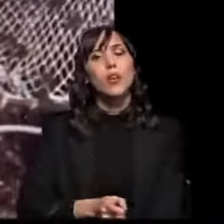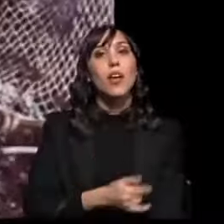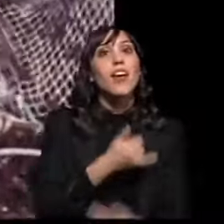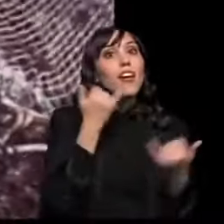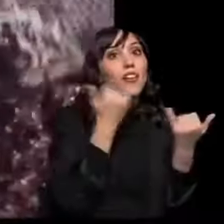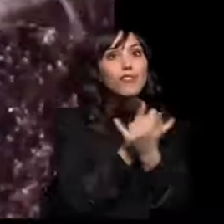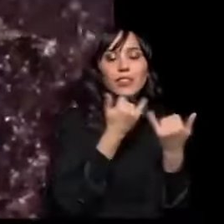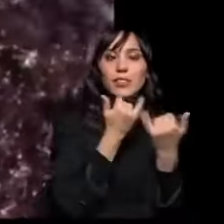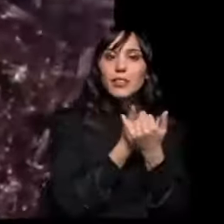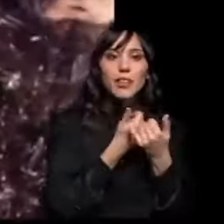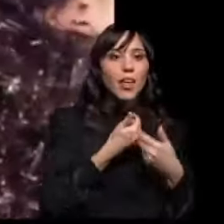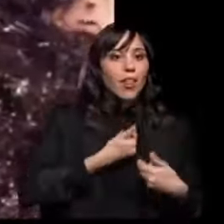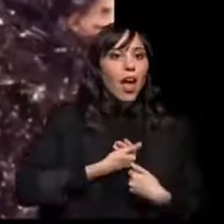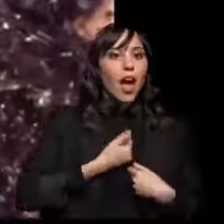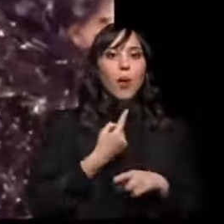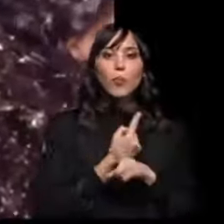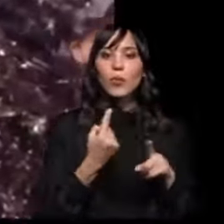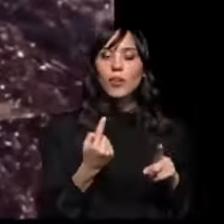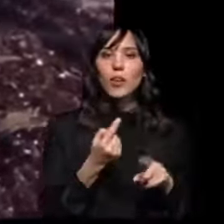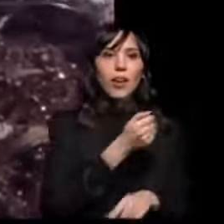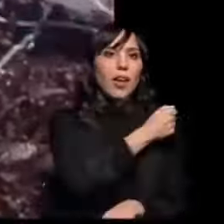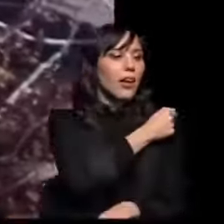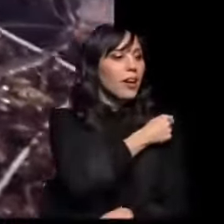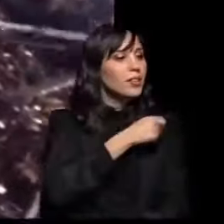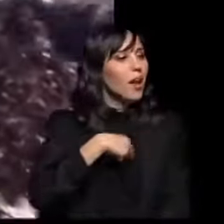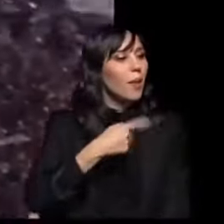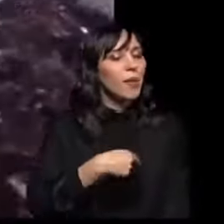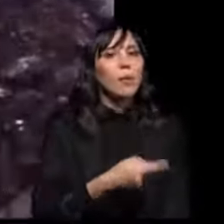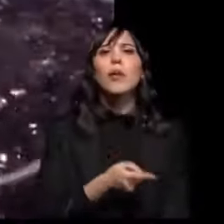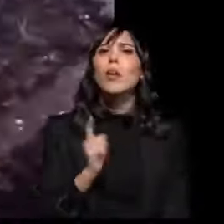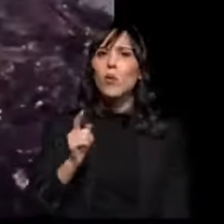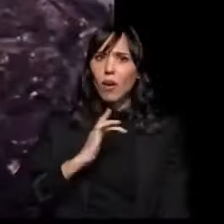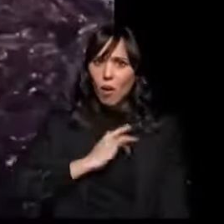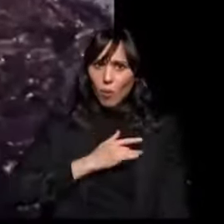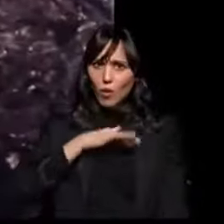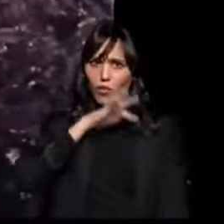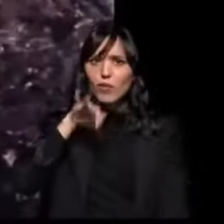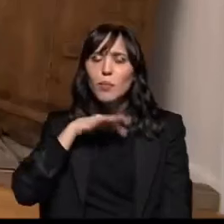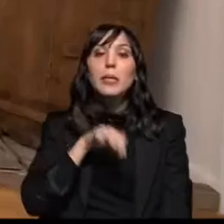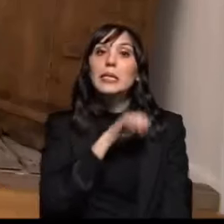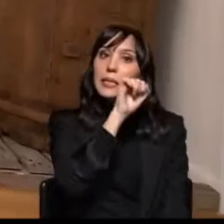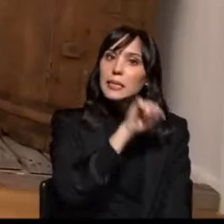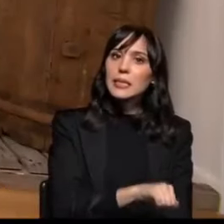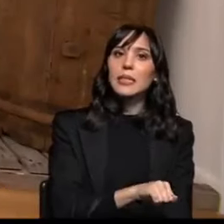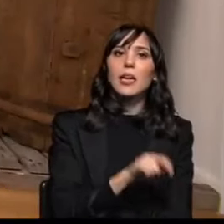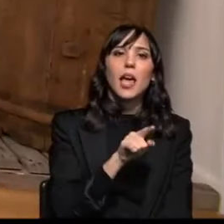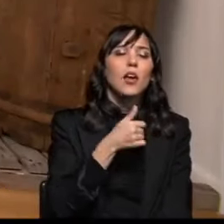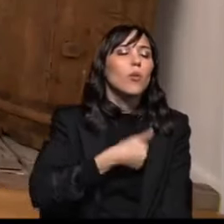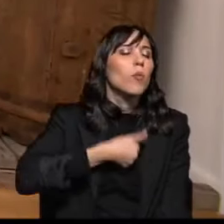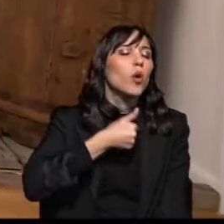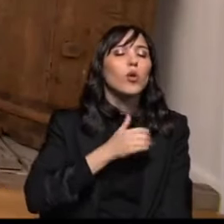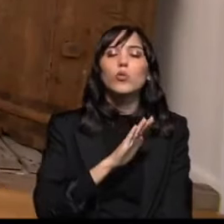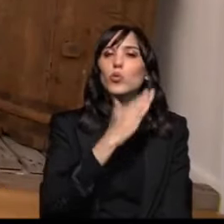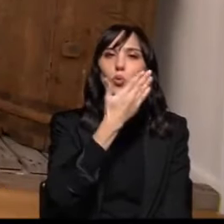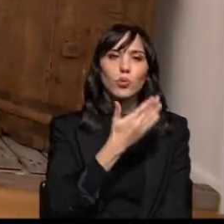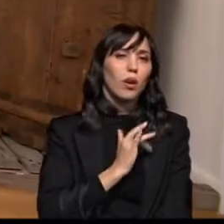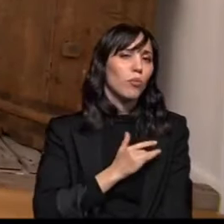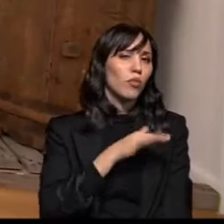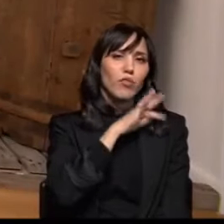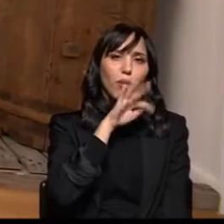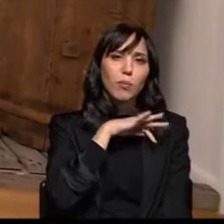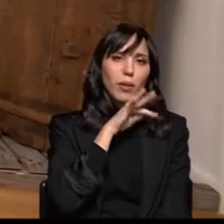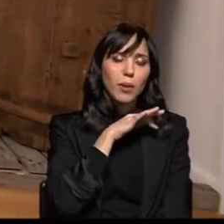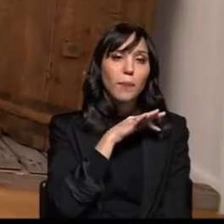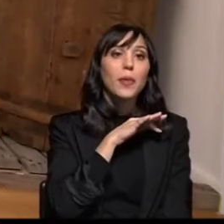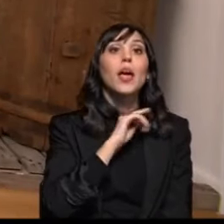vinha do que em casa nós passávamos. Aquele amor de família. Sim, de família, que é a coisa melhor que pode haver. É. O amor de família. Pois ainda